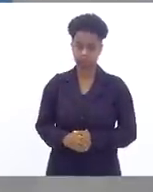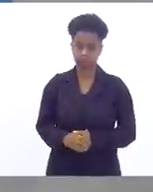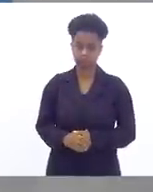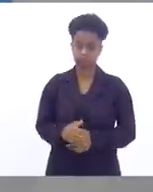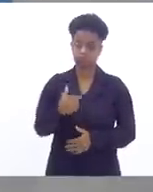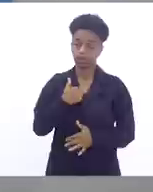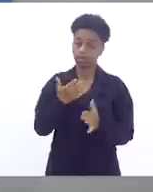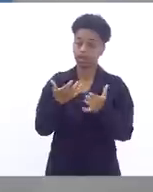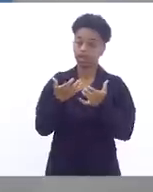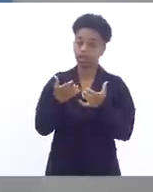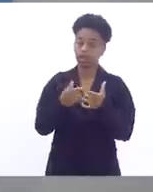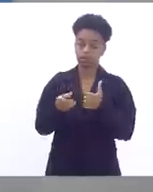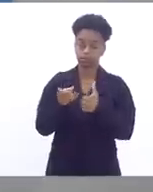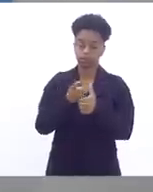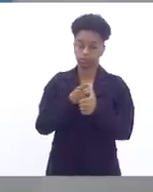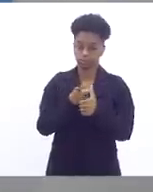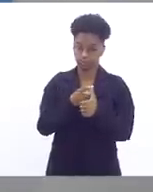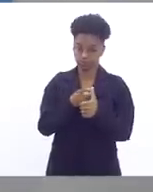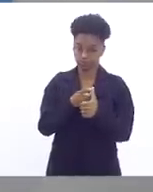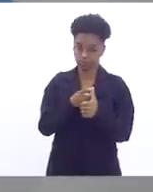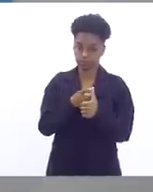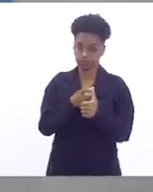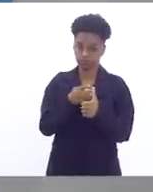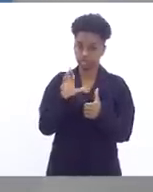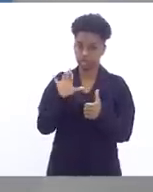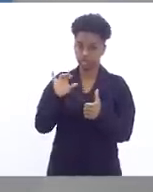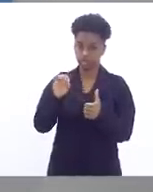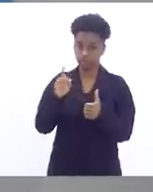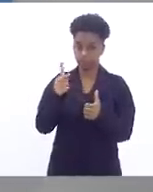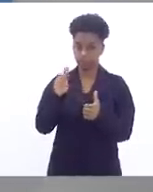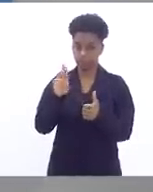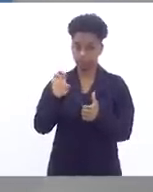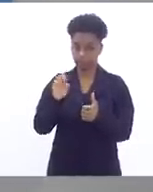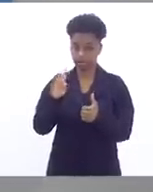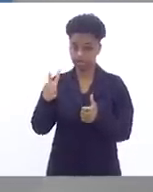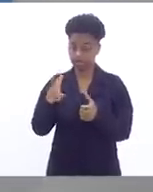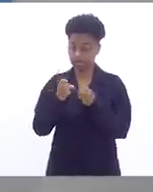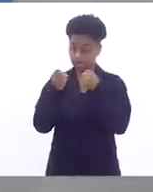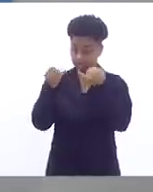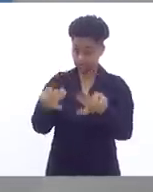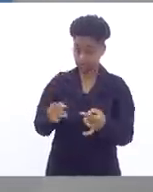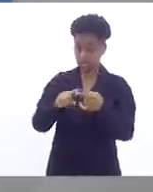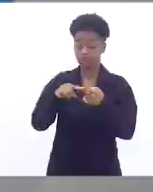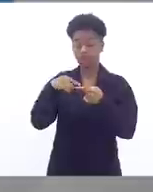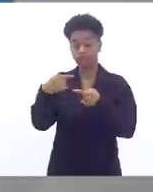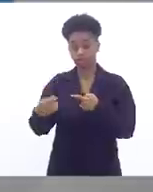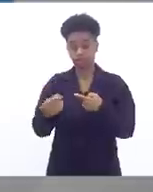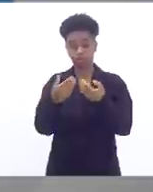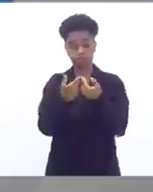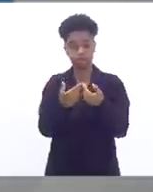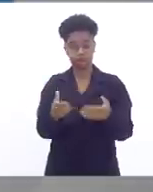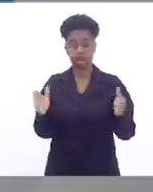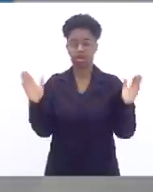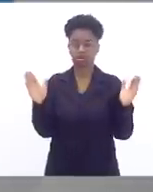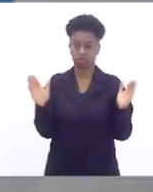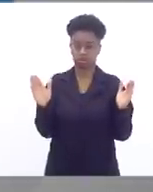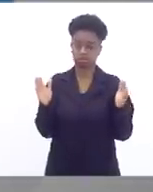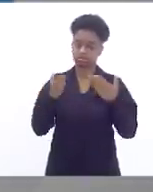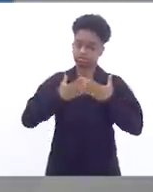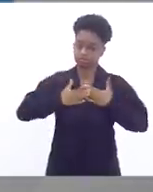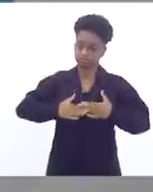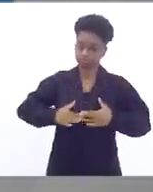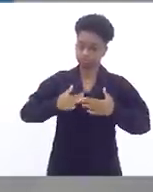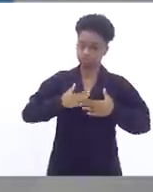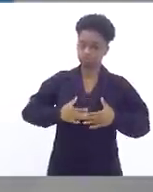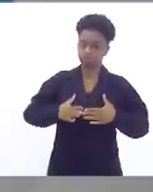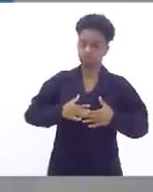em primeiro lugar a que o rio previdência esclarecesse e depois nós vamos abrir aqui de forma tranquila